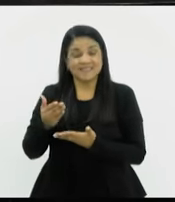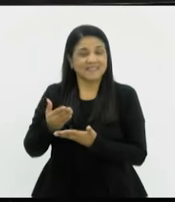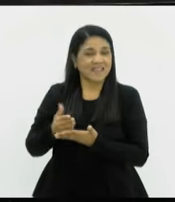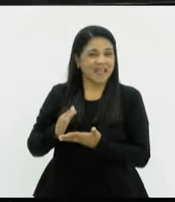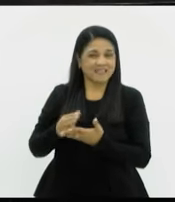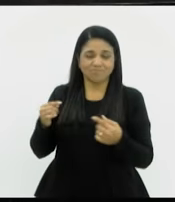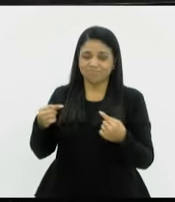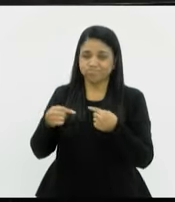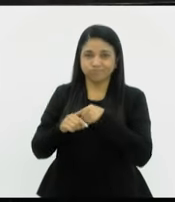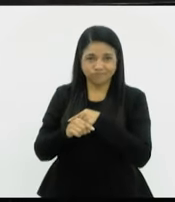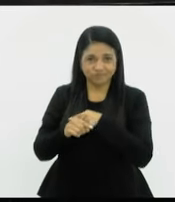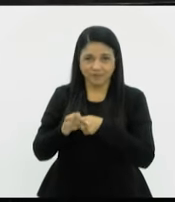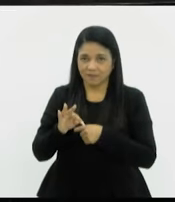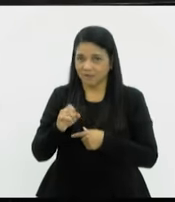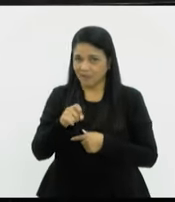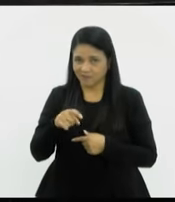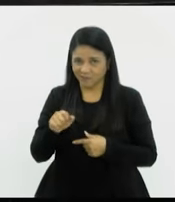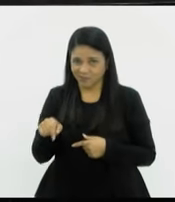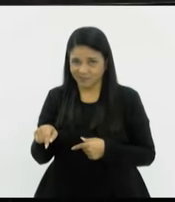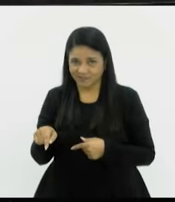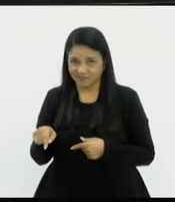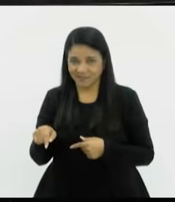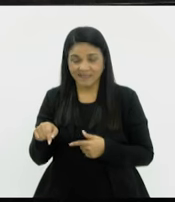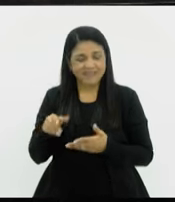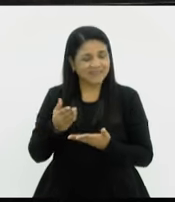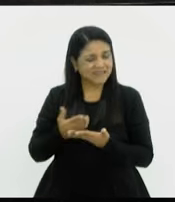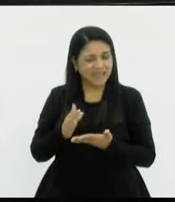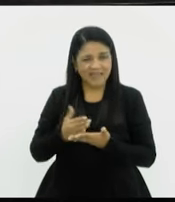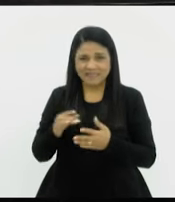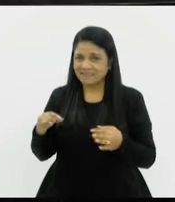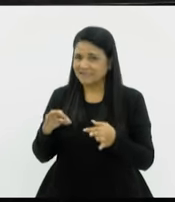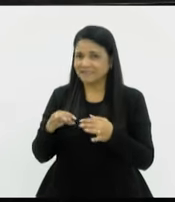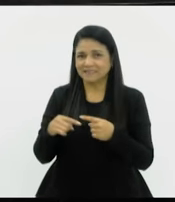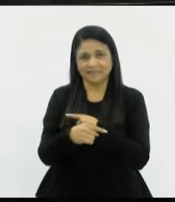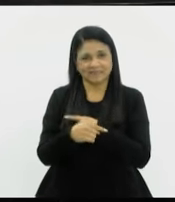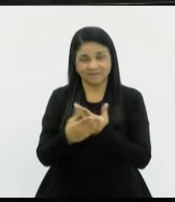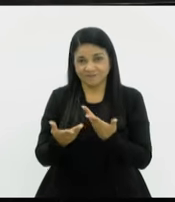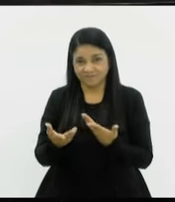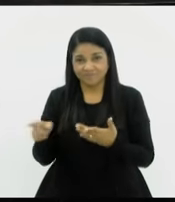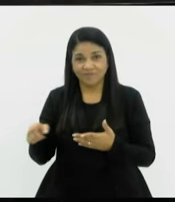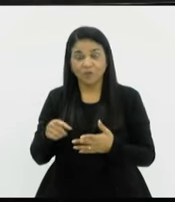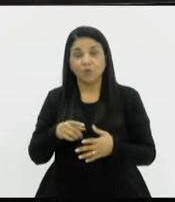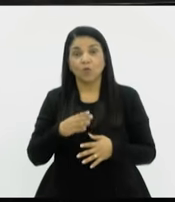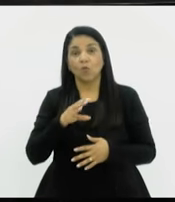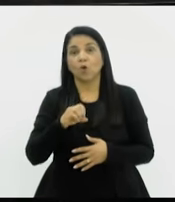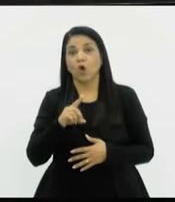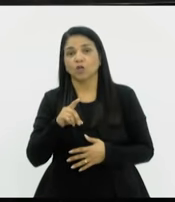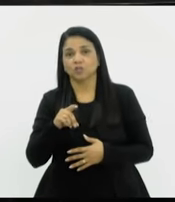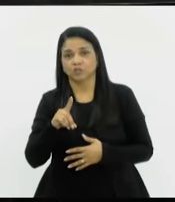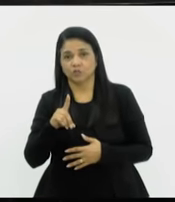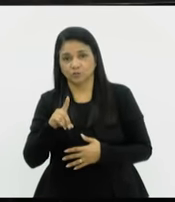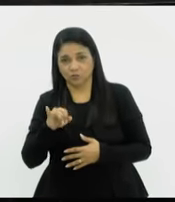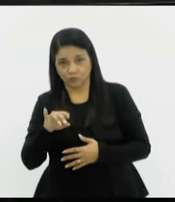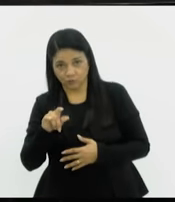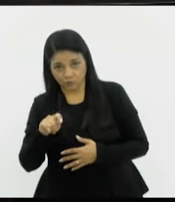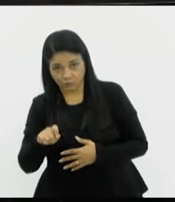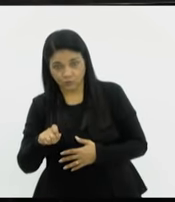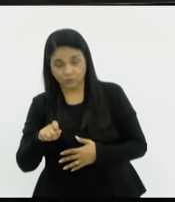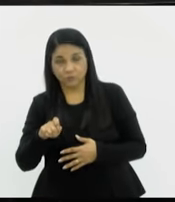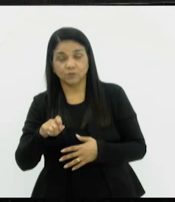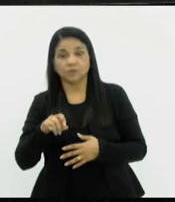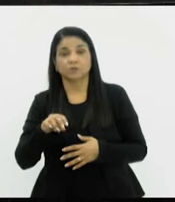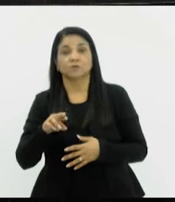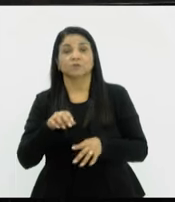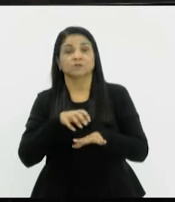a taxa do CRLV não tem nada a ver com o Código de Trânsito, tem a ver com o